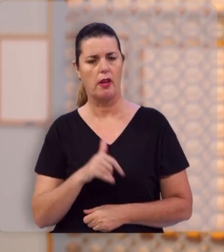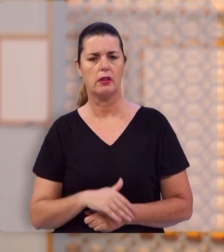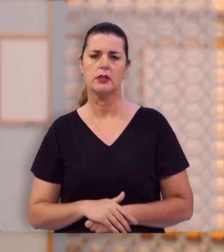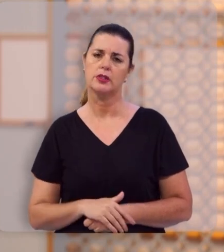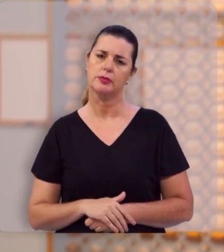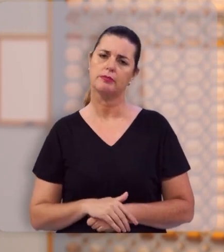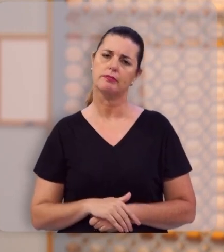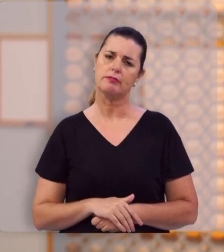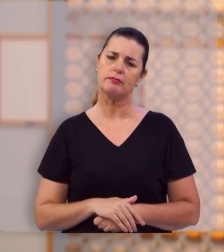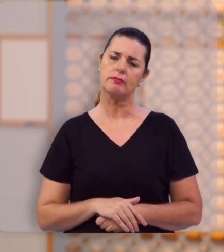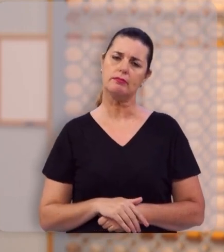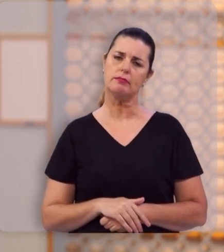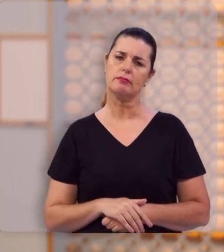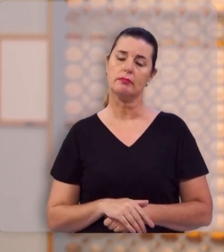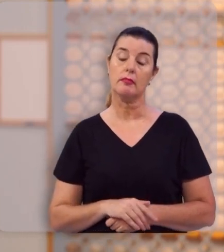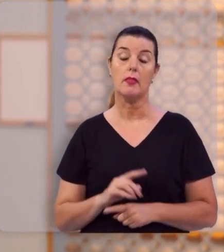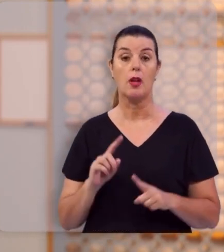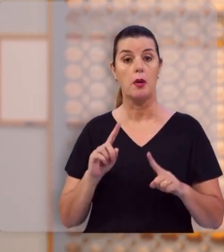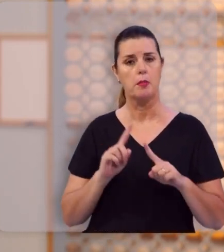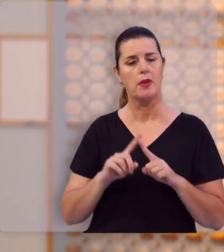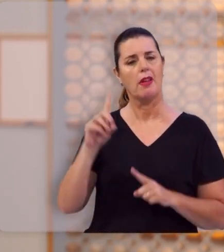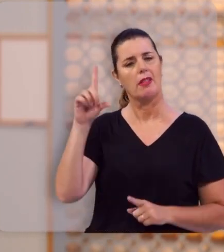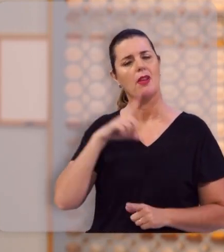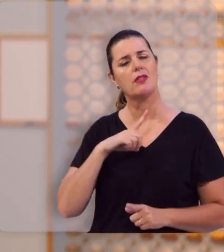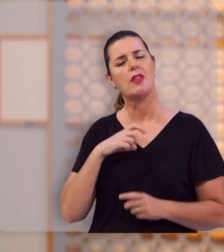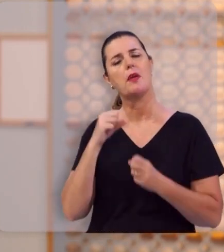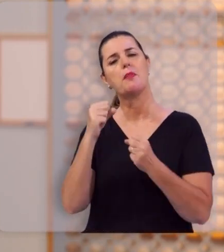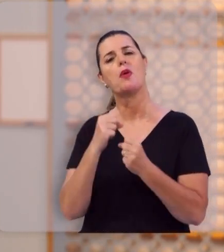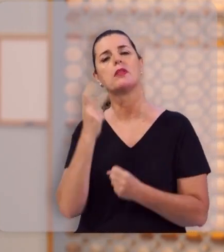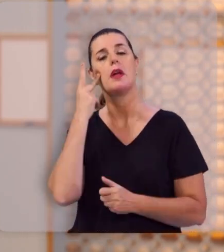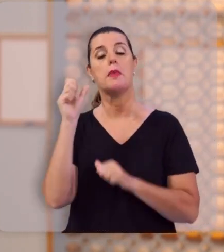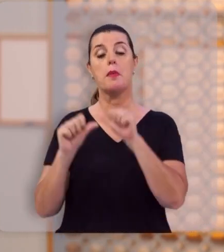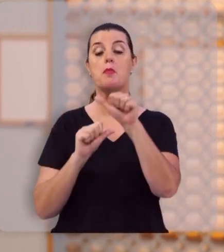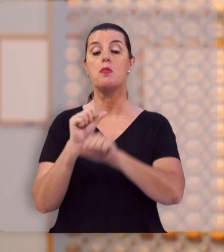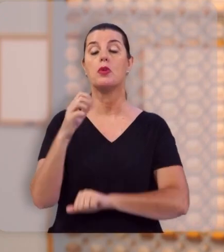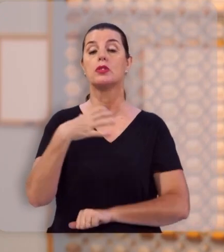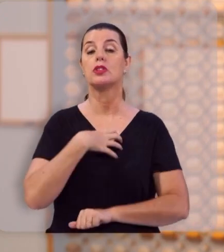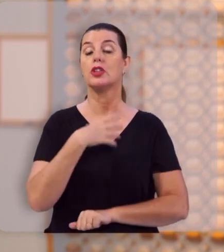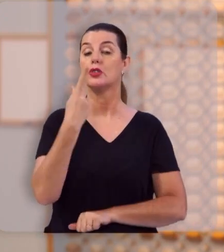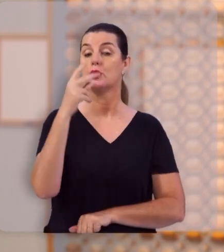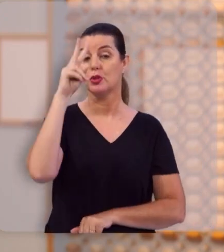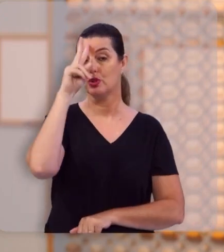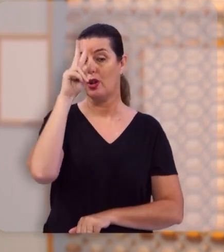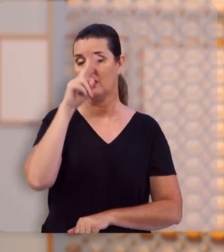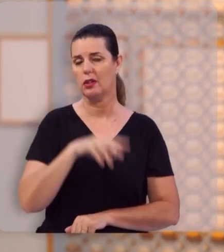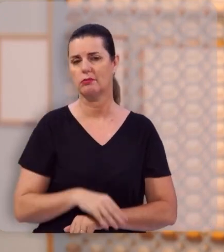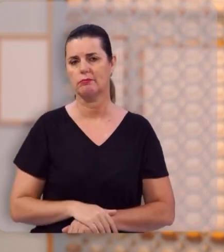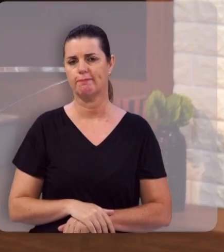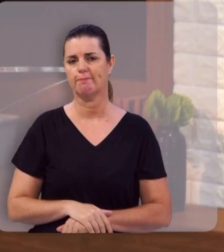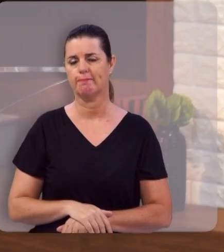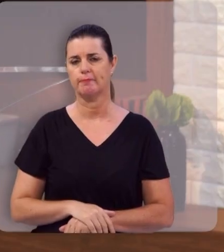Encoraje-se, porque Deus é poderoso para reverter essa situação na sua história.